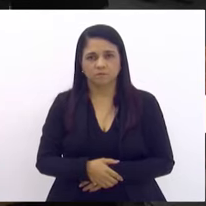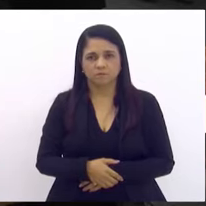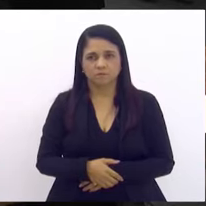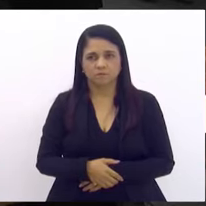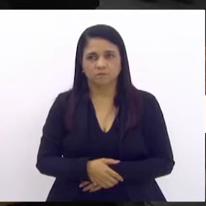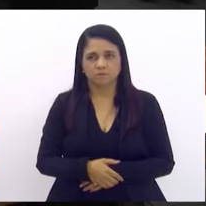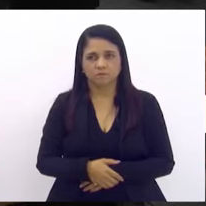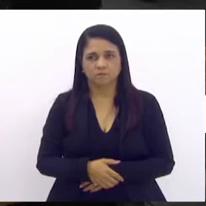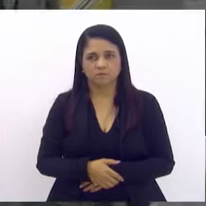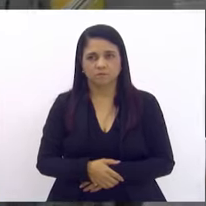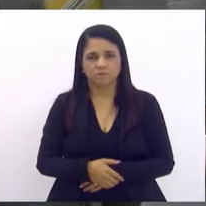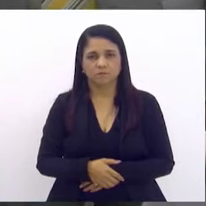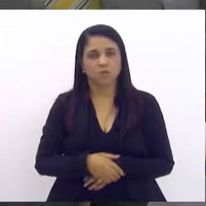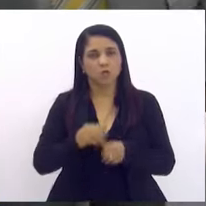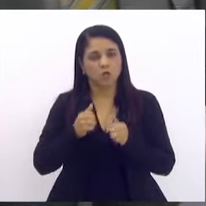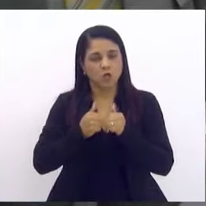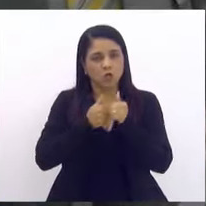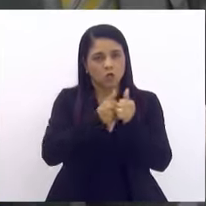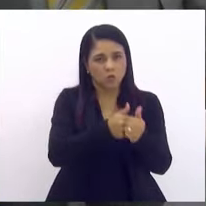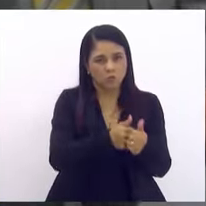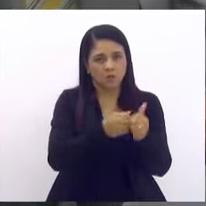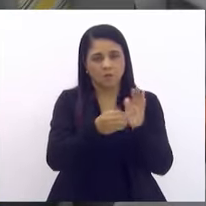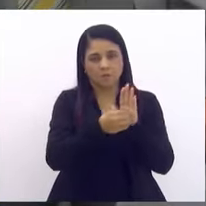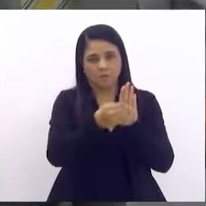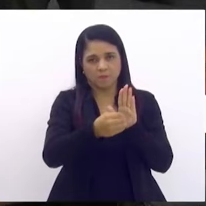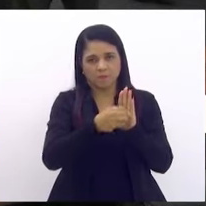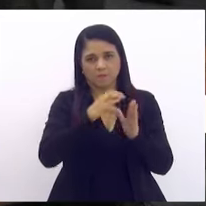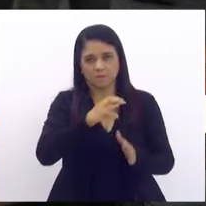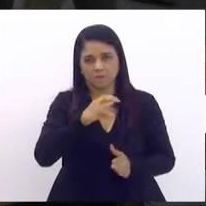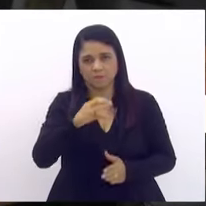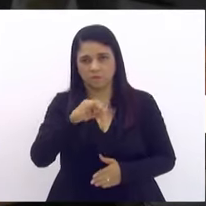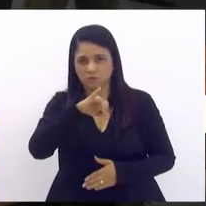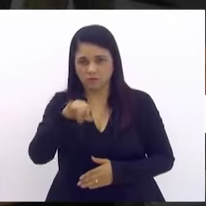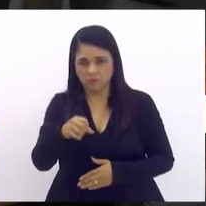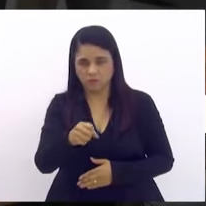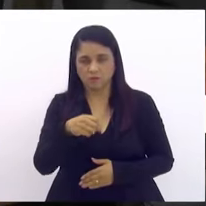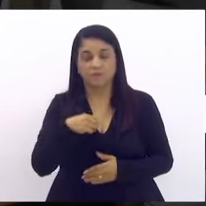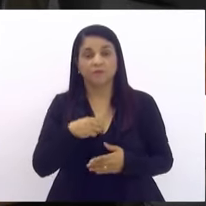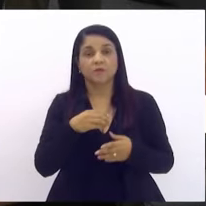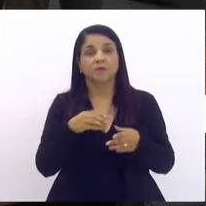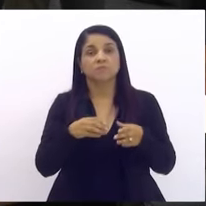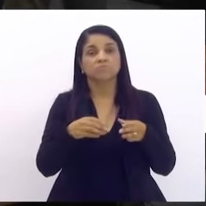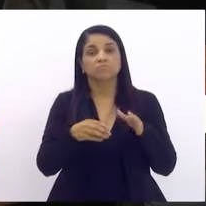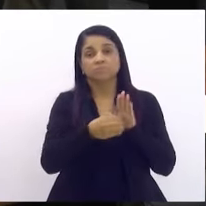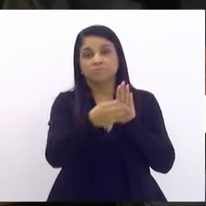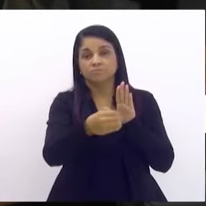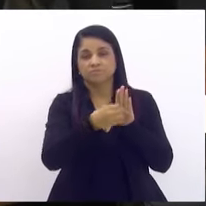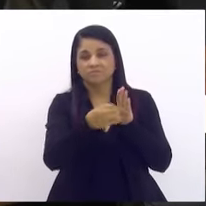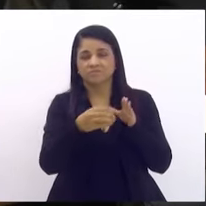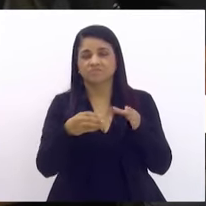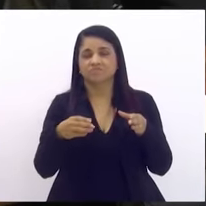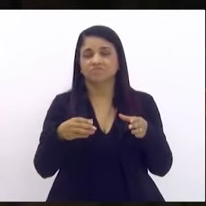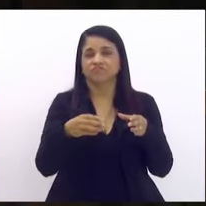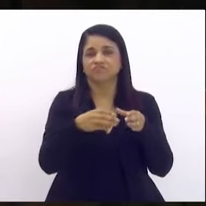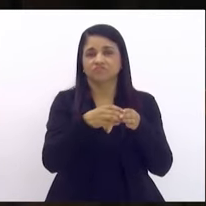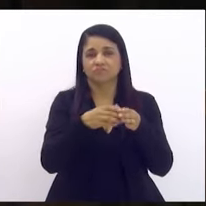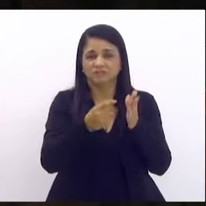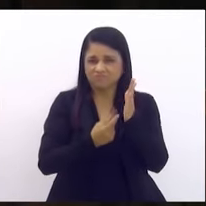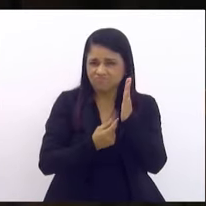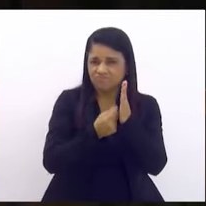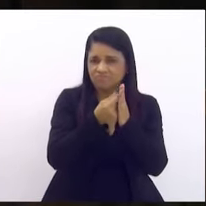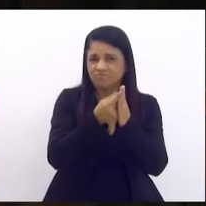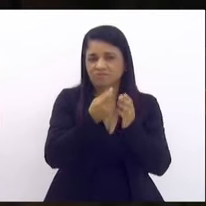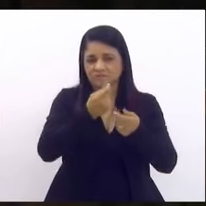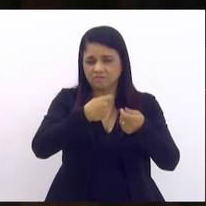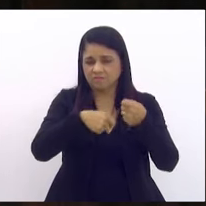serafine acanha o parecer da ccj parecer pela comissão de orçamento Finanças fiscalização financeira e